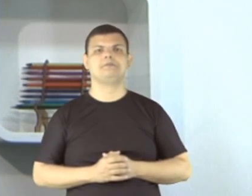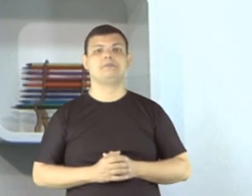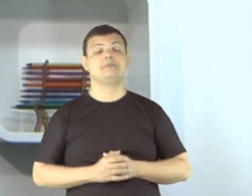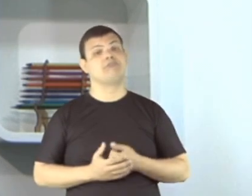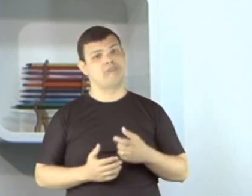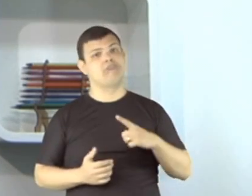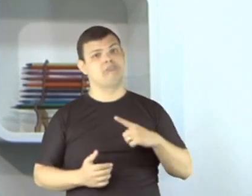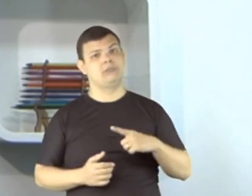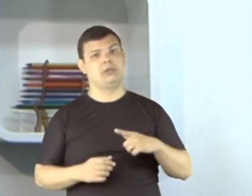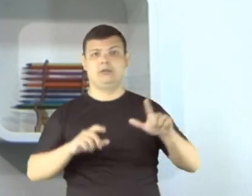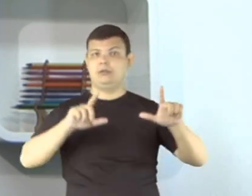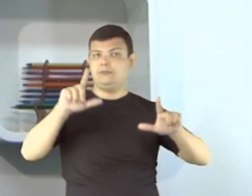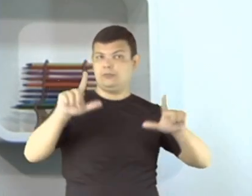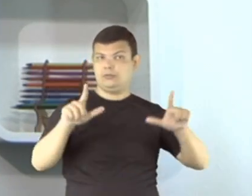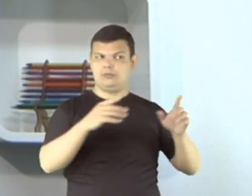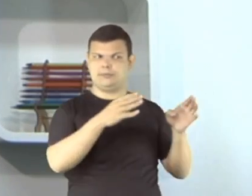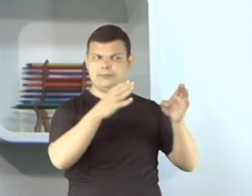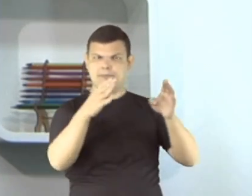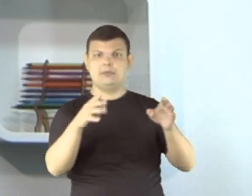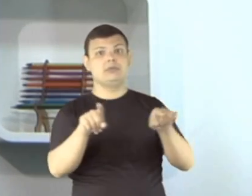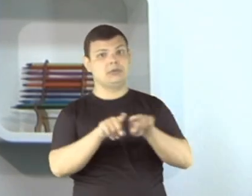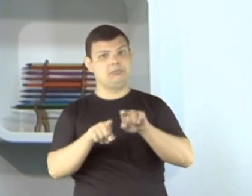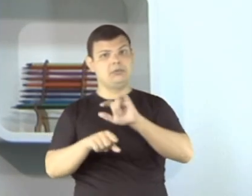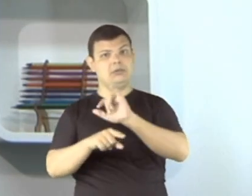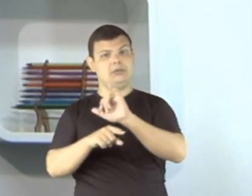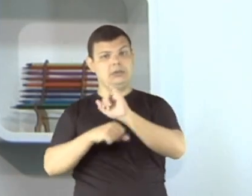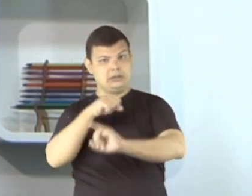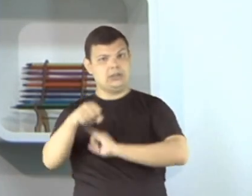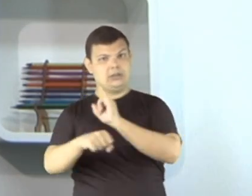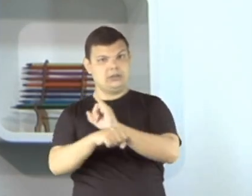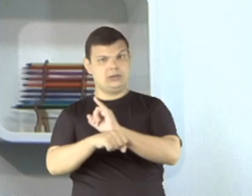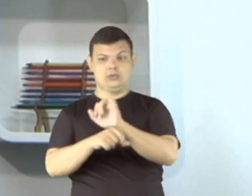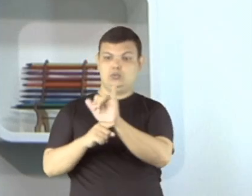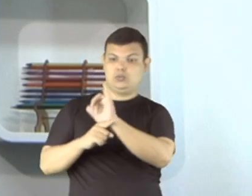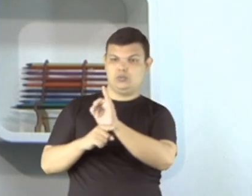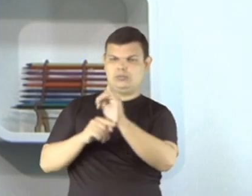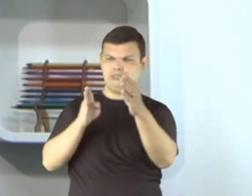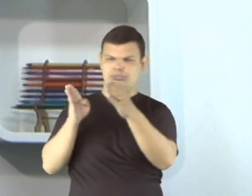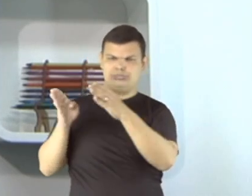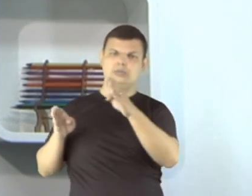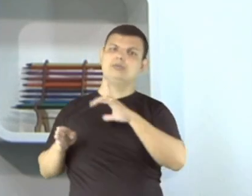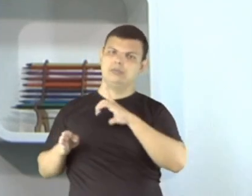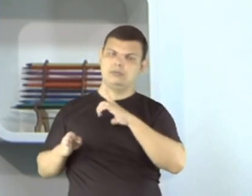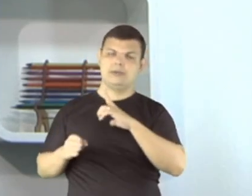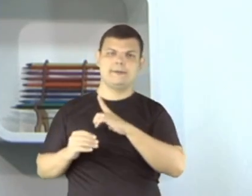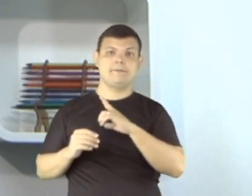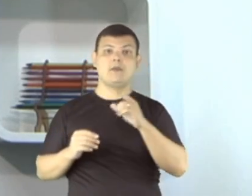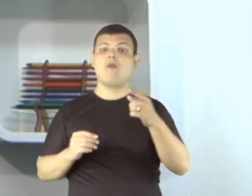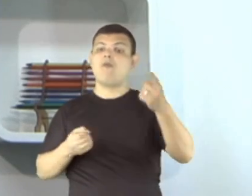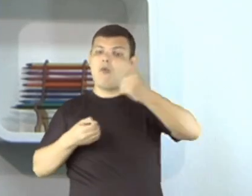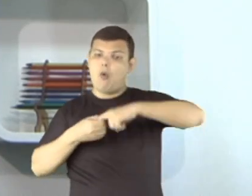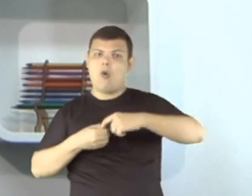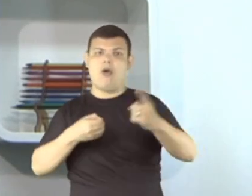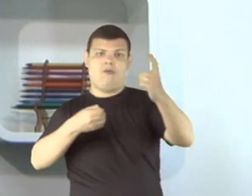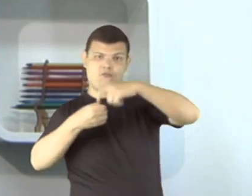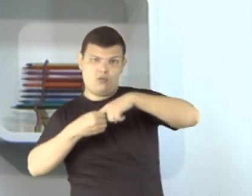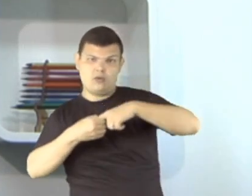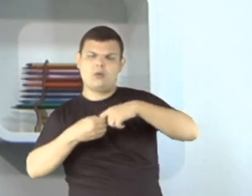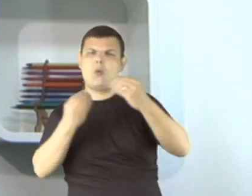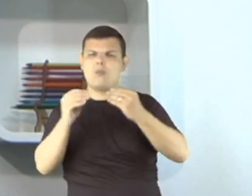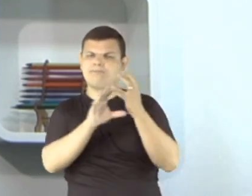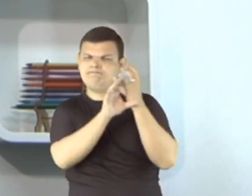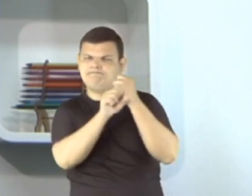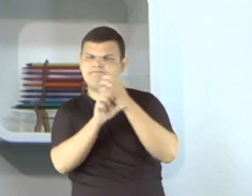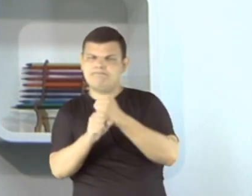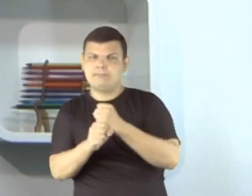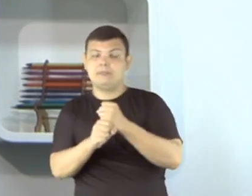na televisão e também na internet essas aulas. Então pode voltar lá para entender um pouquinho mais sobre como calcular isso. É uma